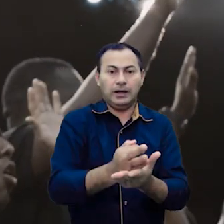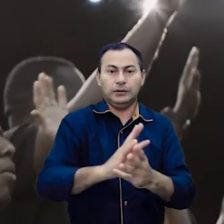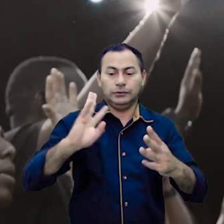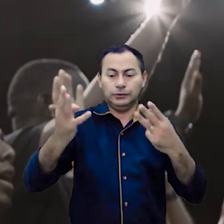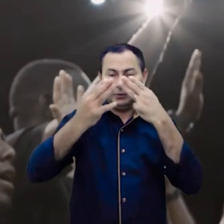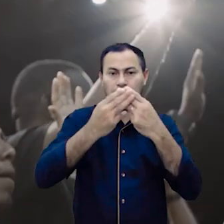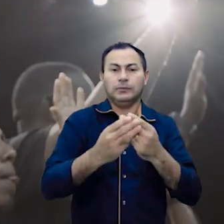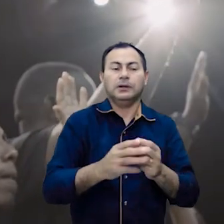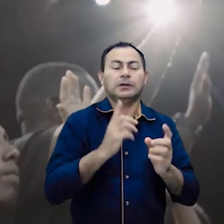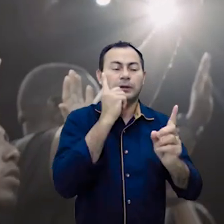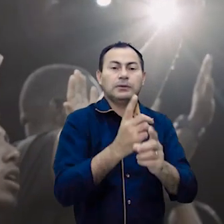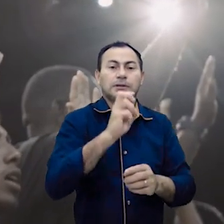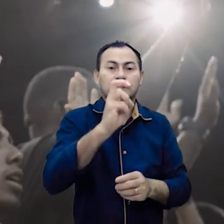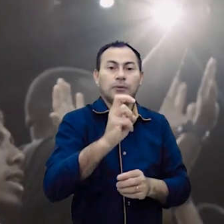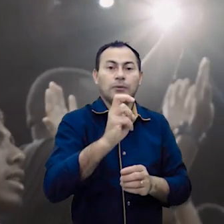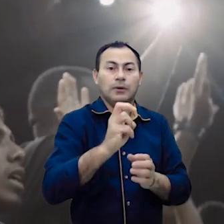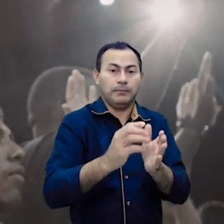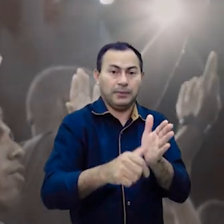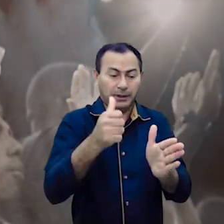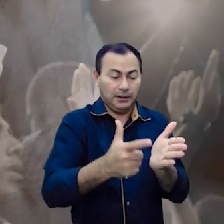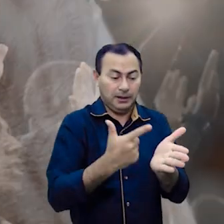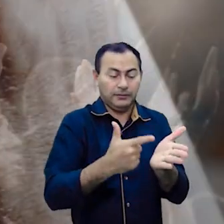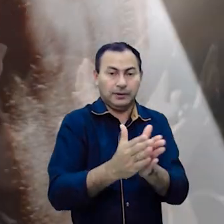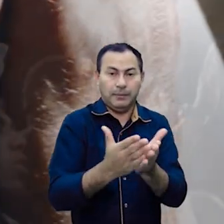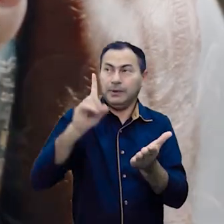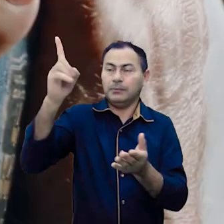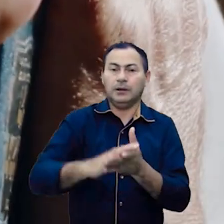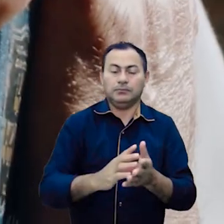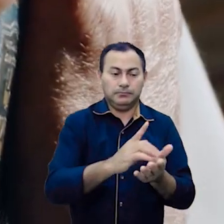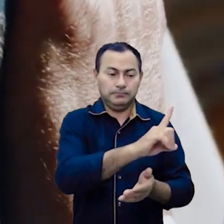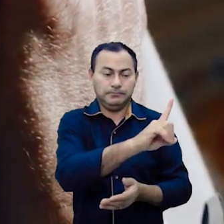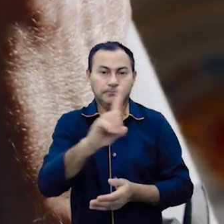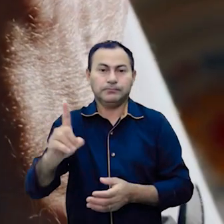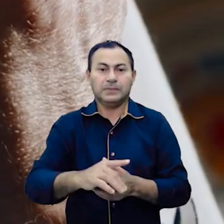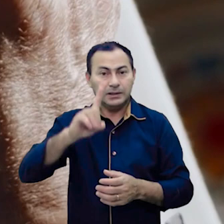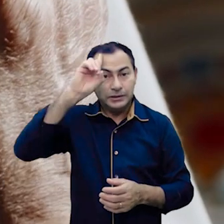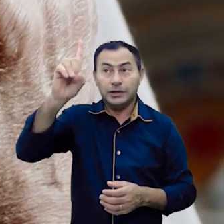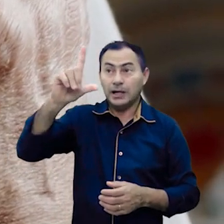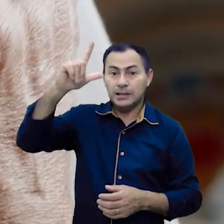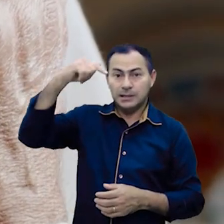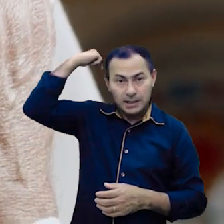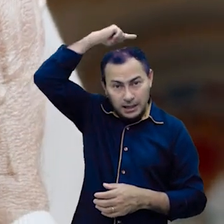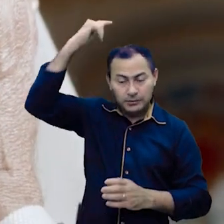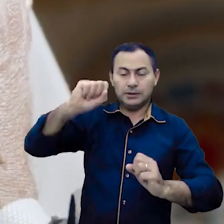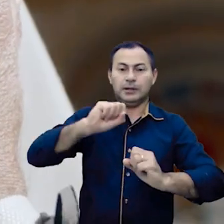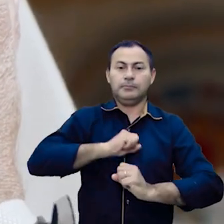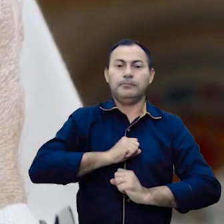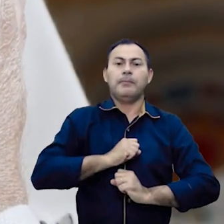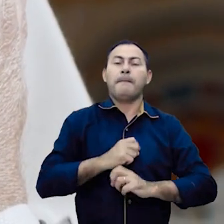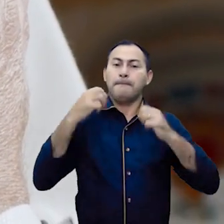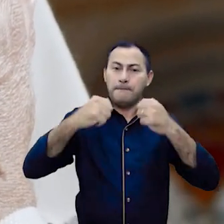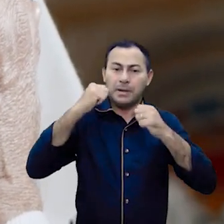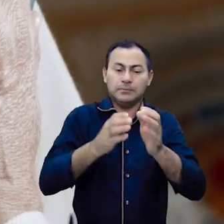nos primeiros cinco livros da Bíblia já que os únicos que poderiam oficial durante esses dias Santos eram